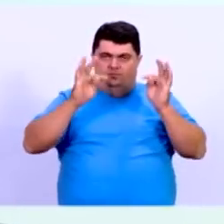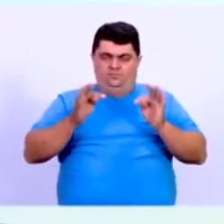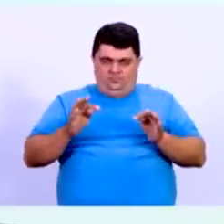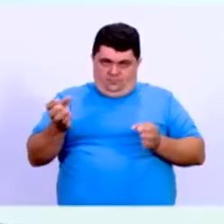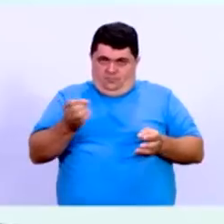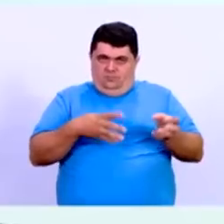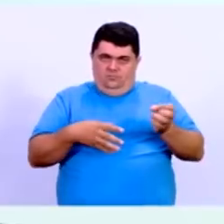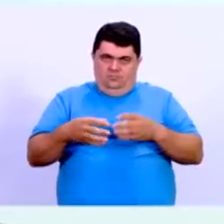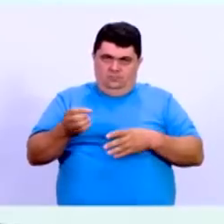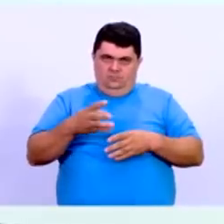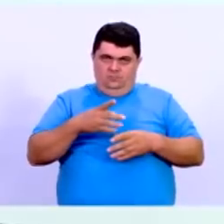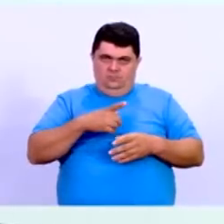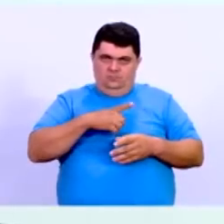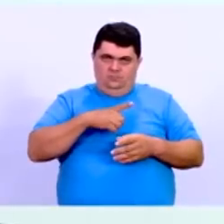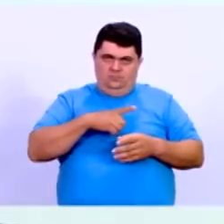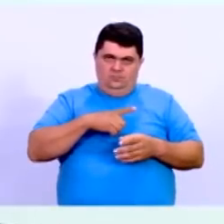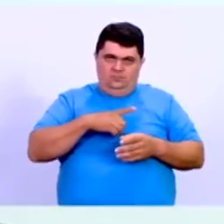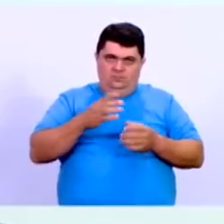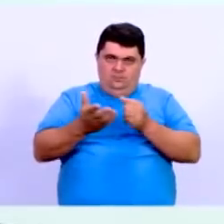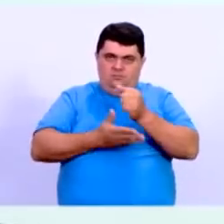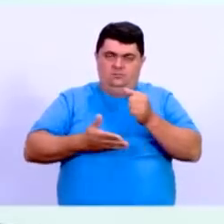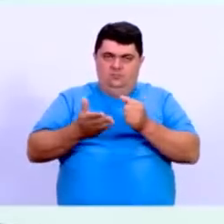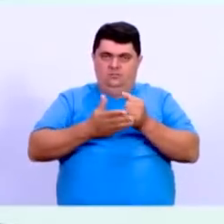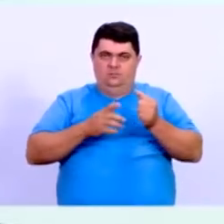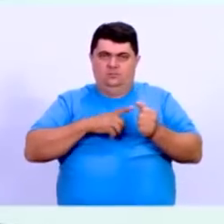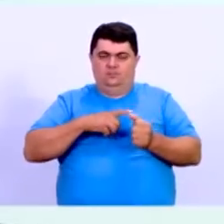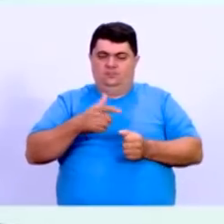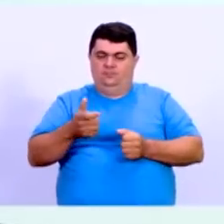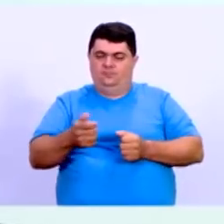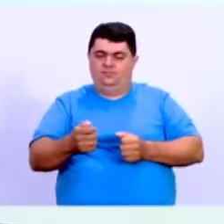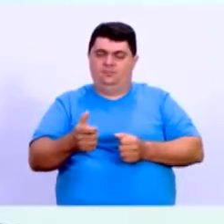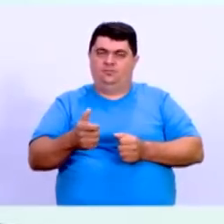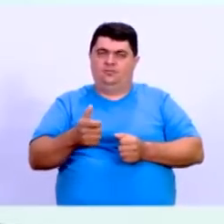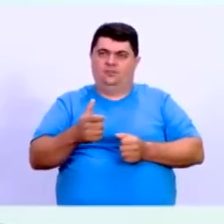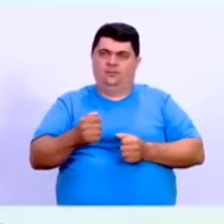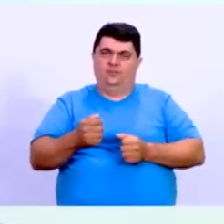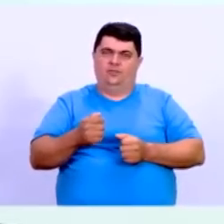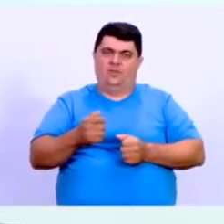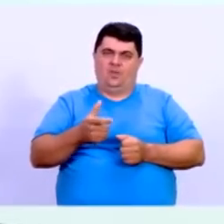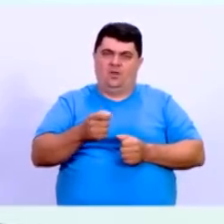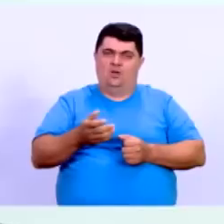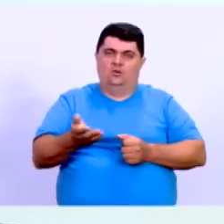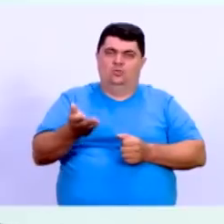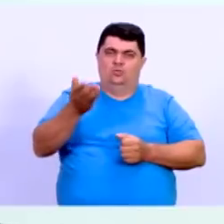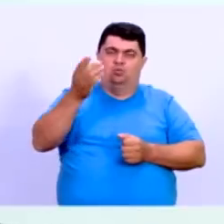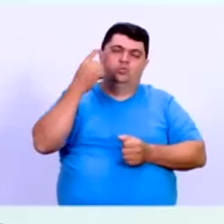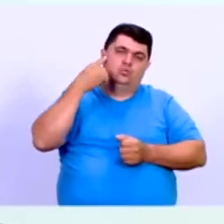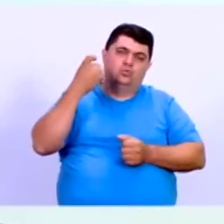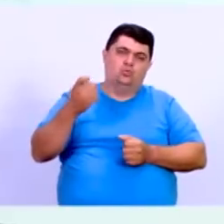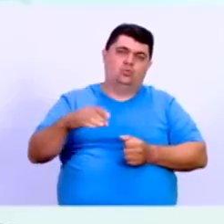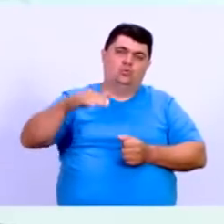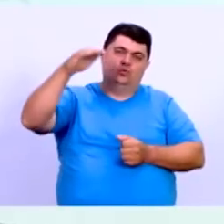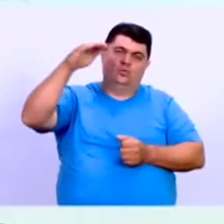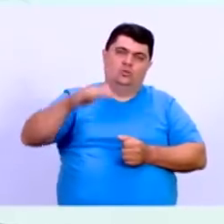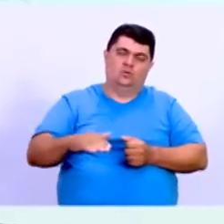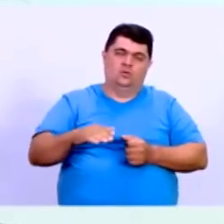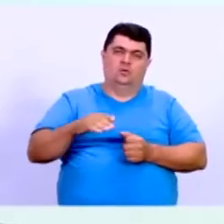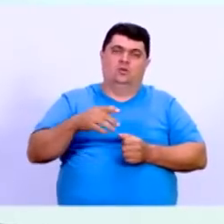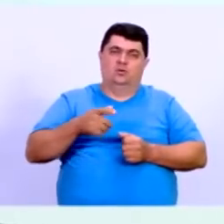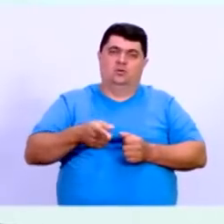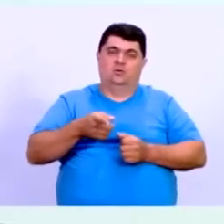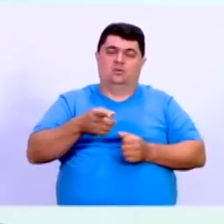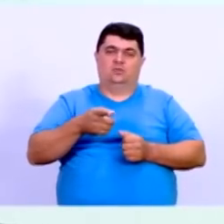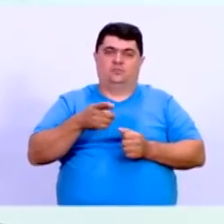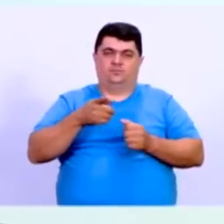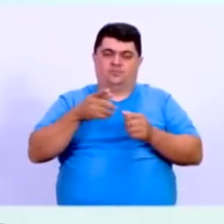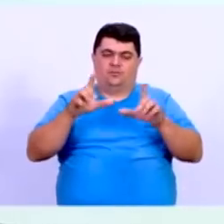avançadas, né? Aquela tecnologia bem básica é isso. Você vai mudar um canal ali, alterar o volume da televisão, ela manda informação para a televisão e ali,